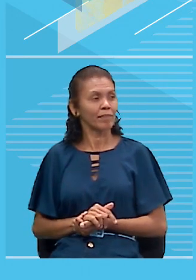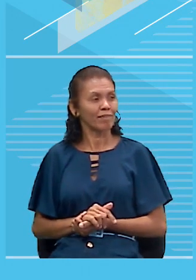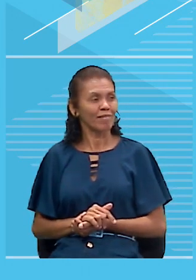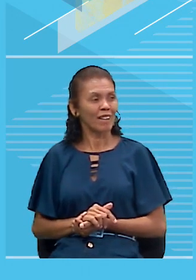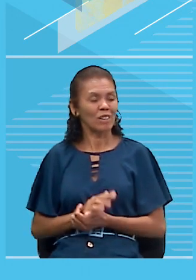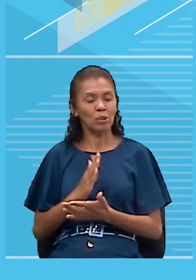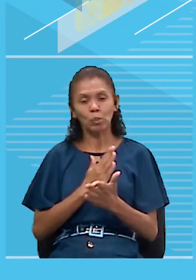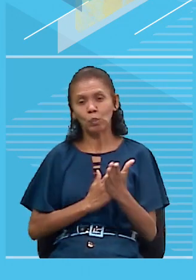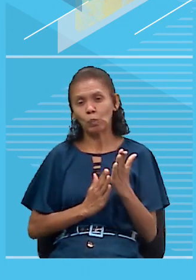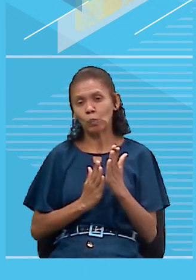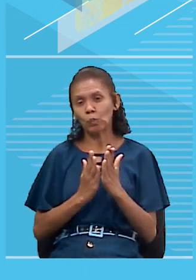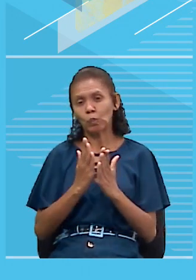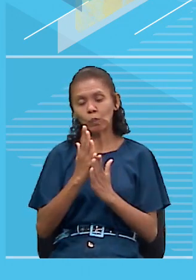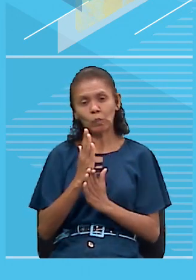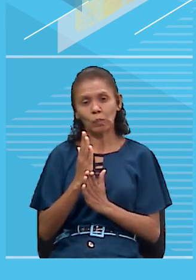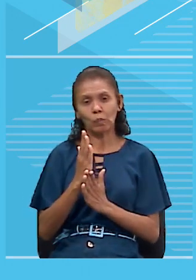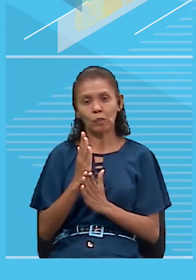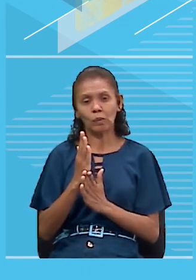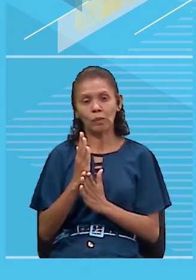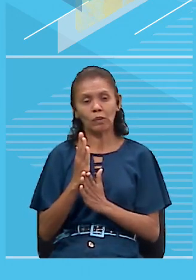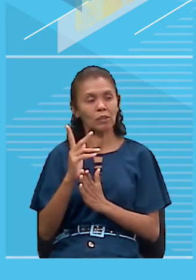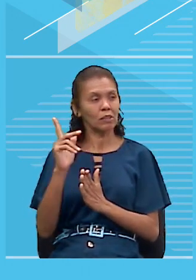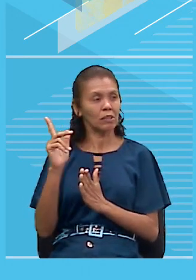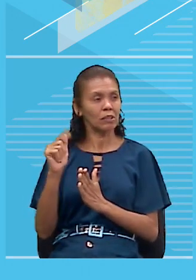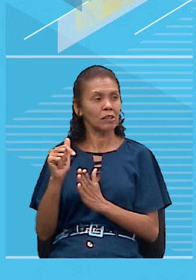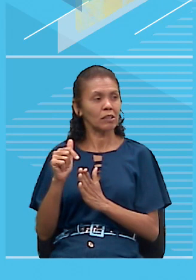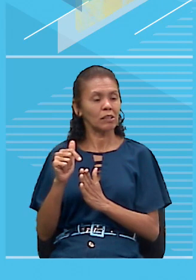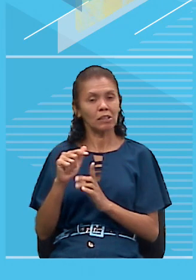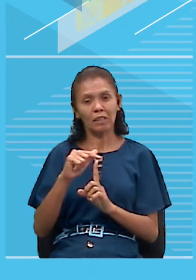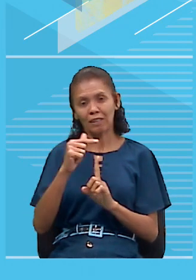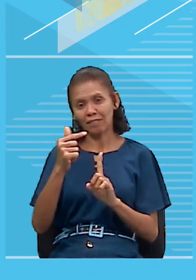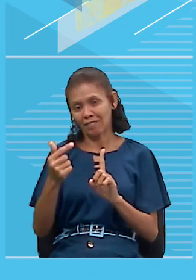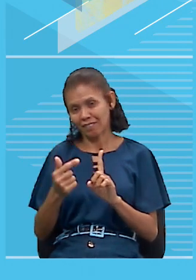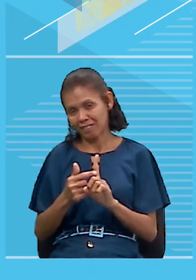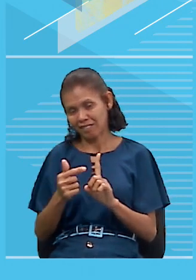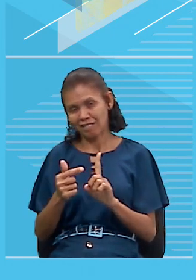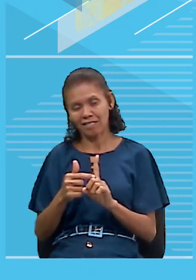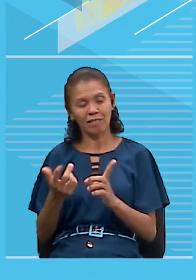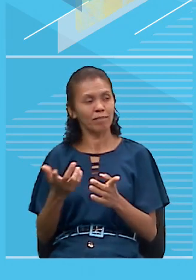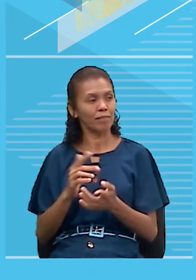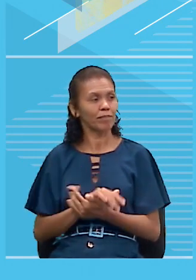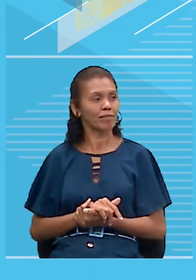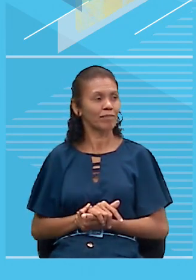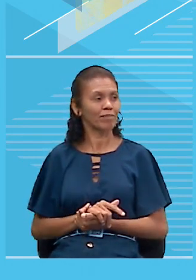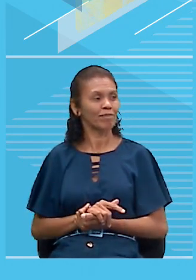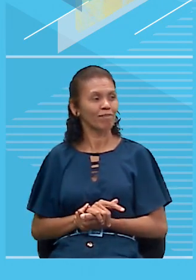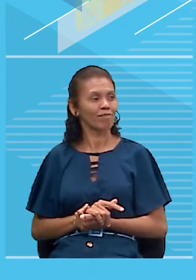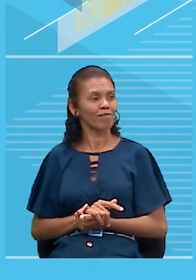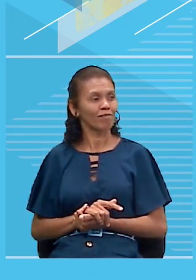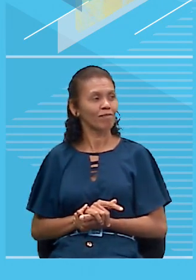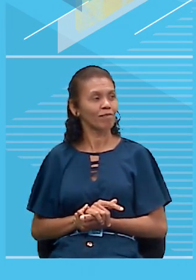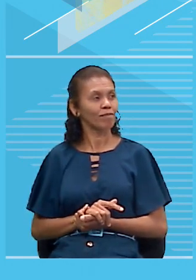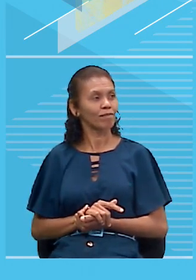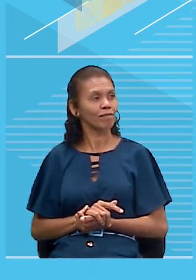índice de fecundidade média de filhos muito elevada das mulheres africanas que loucura que